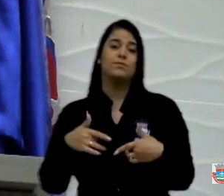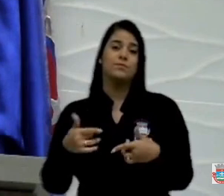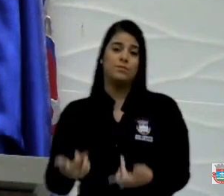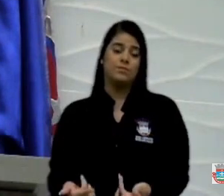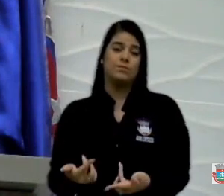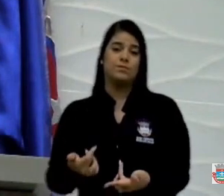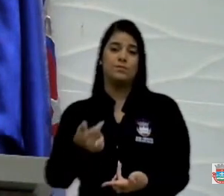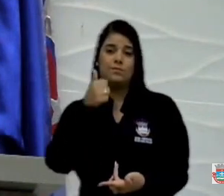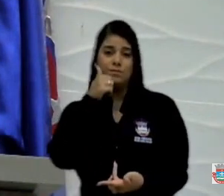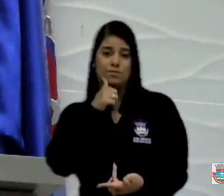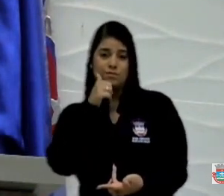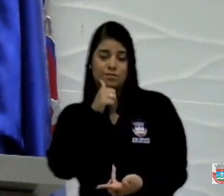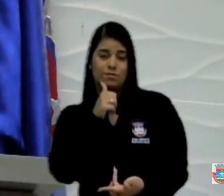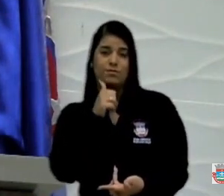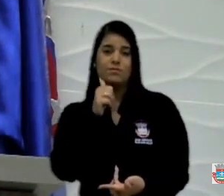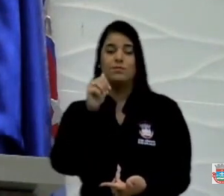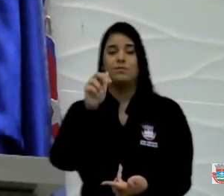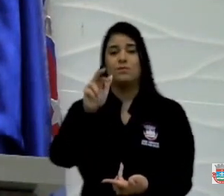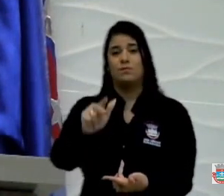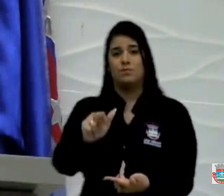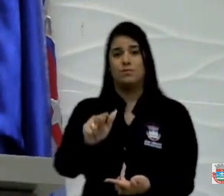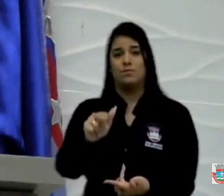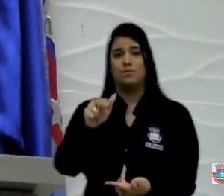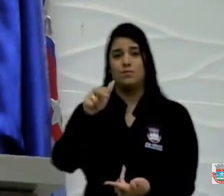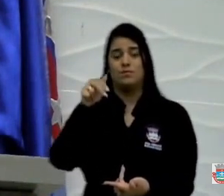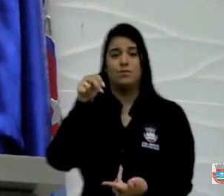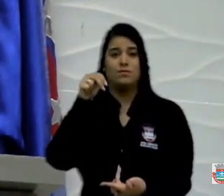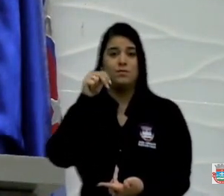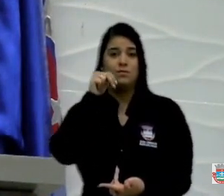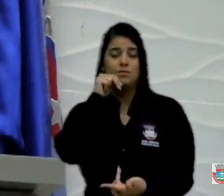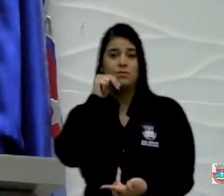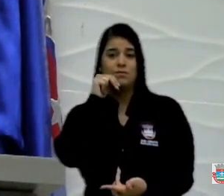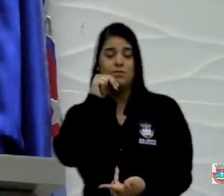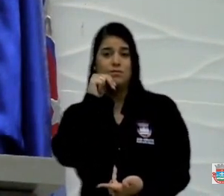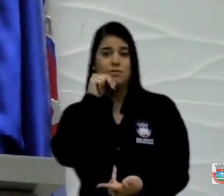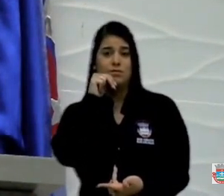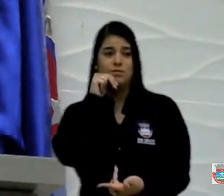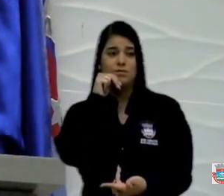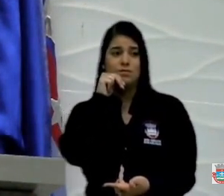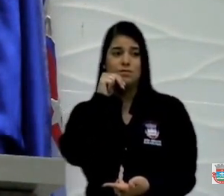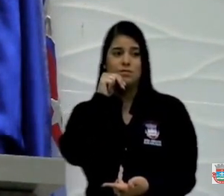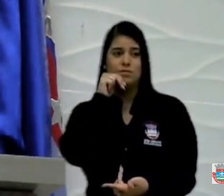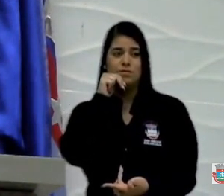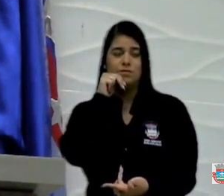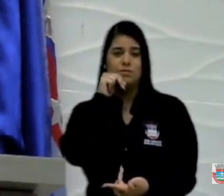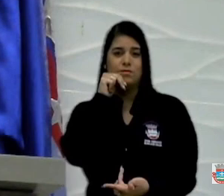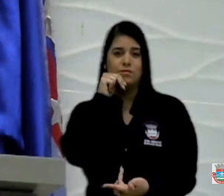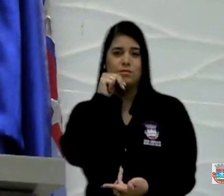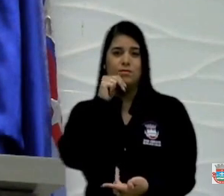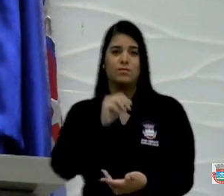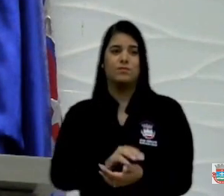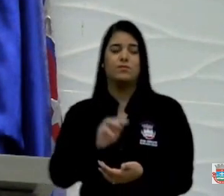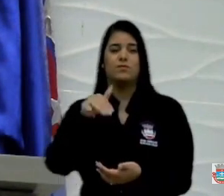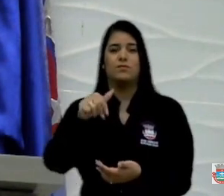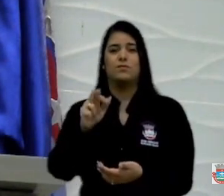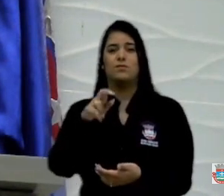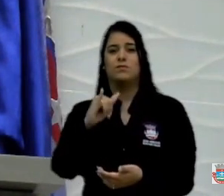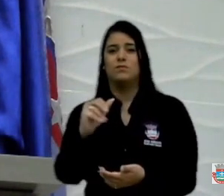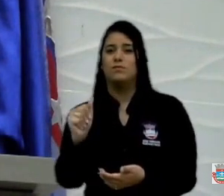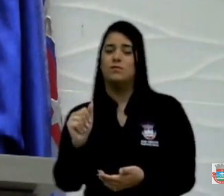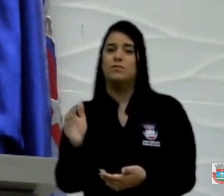do nosso colega vereador Nilton, Maria de Fátima da Silva, que residia em Santos. Eu não a